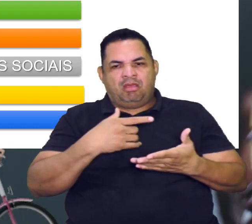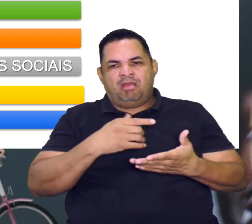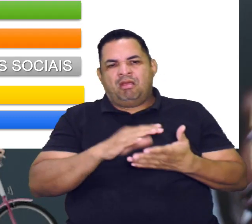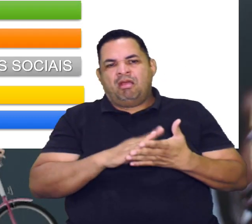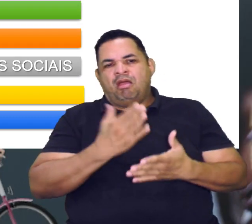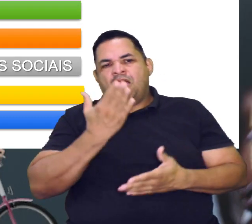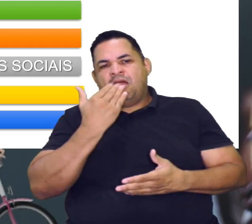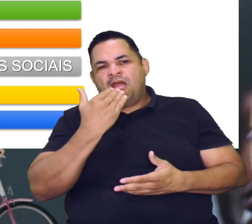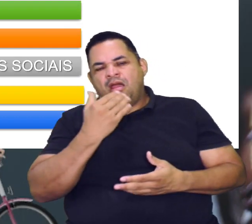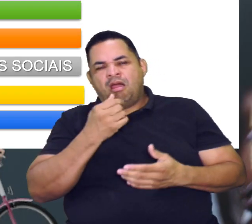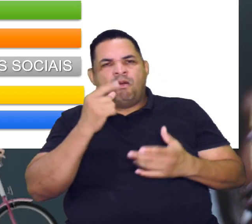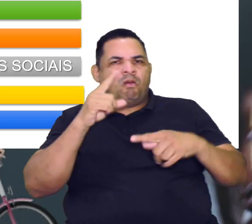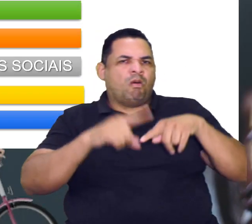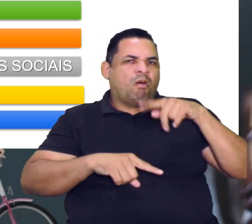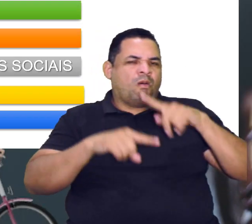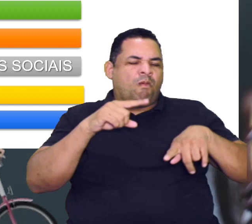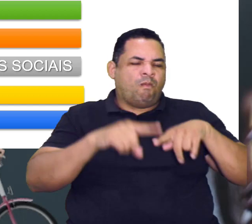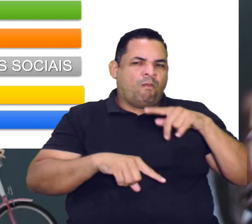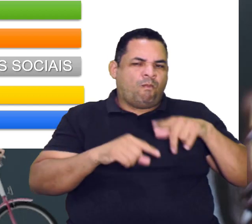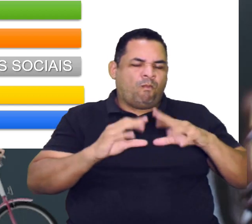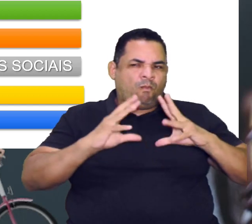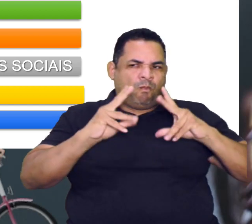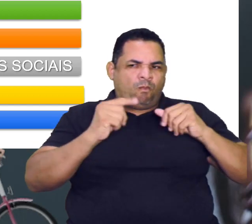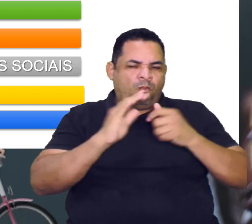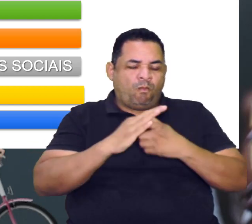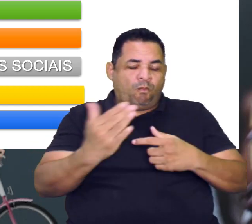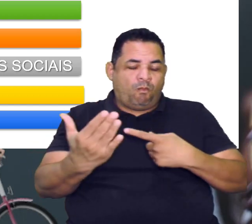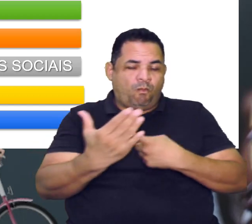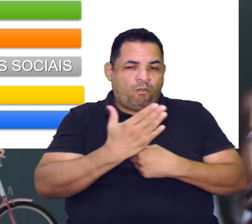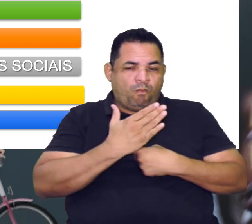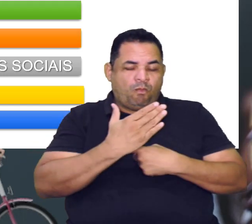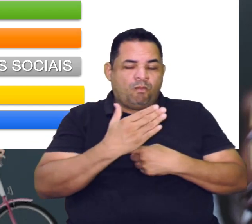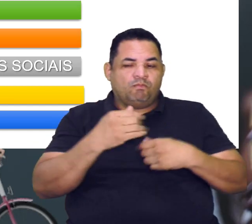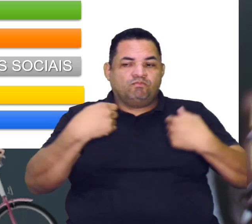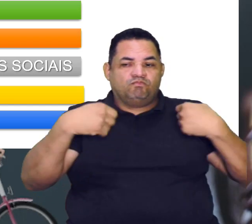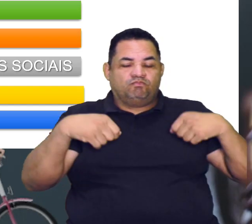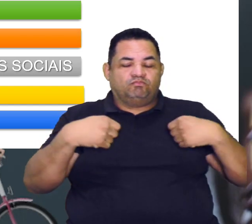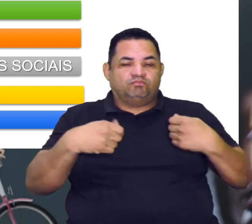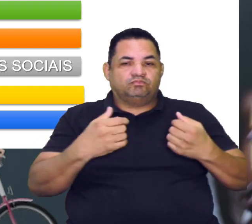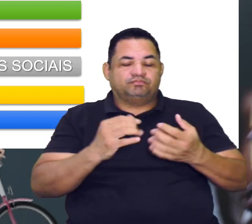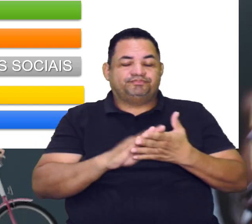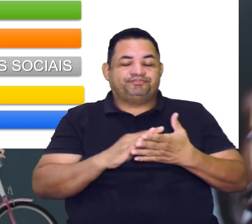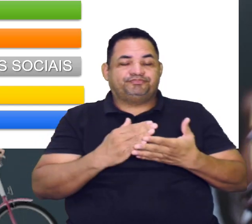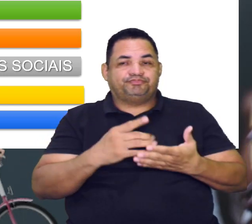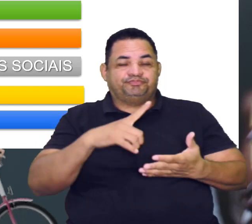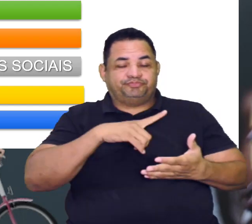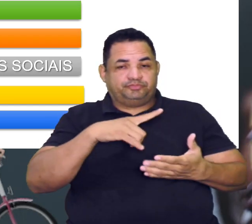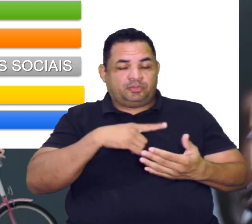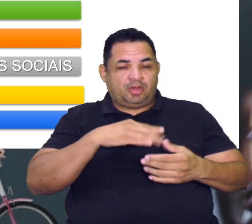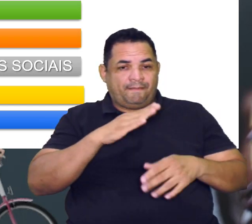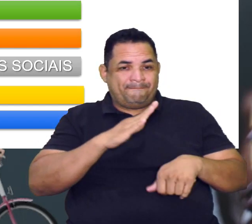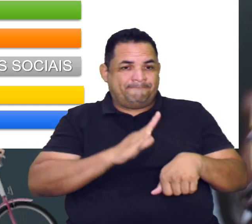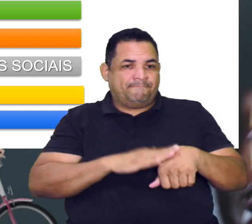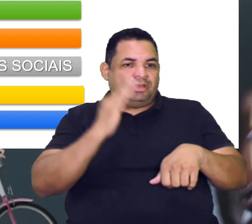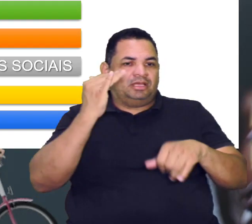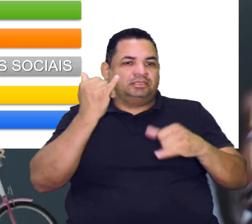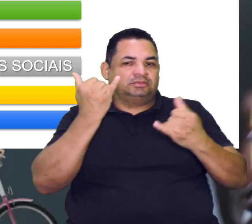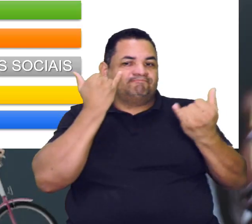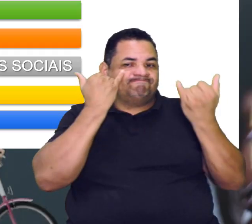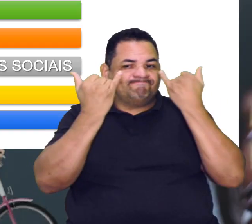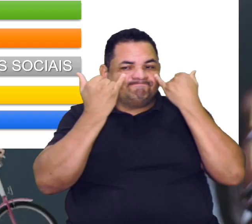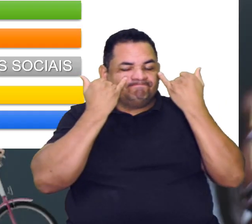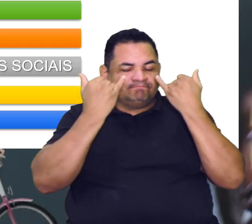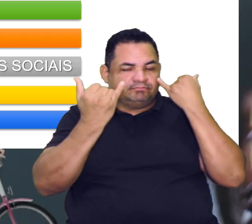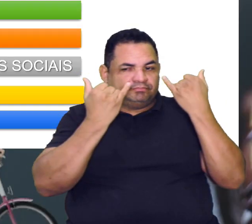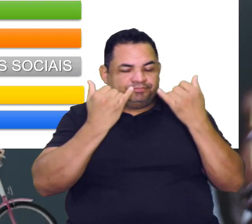alguns alimentos na busca, né? Então tudo isso favorece. Eu tenho mais informações, né? Que a gente vem falando sobre